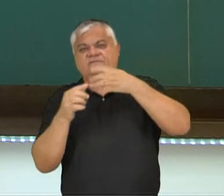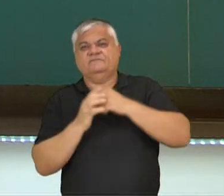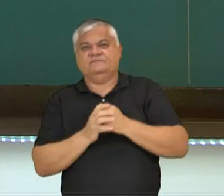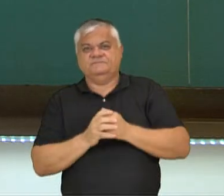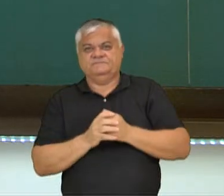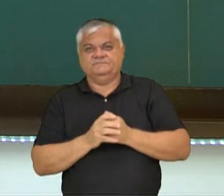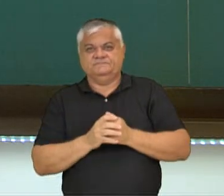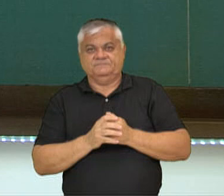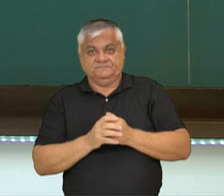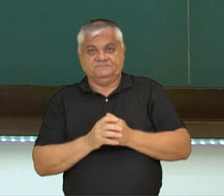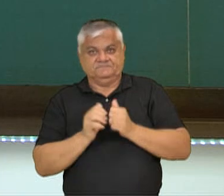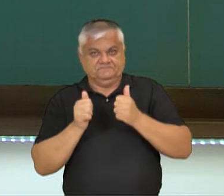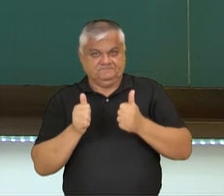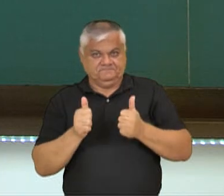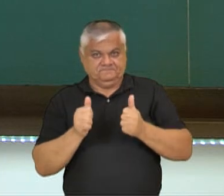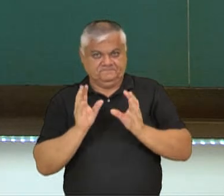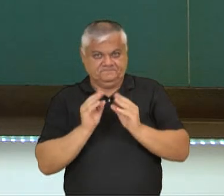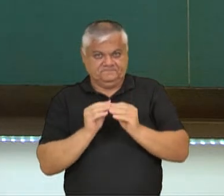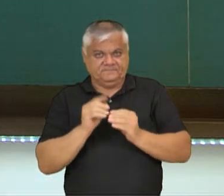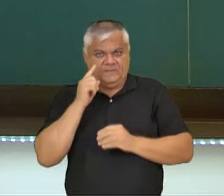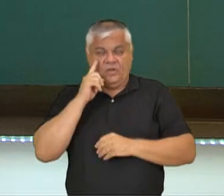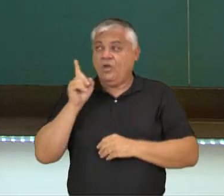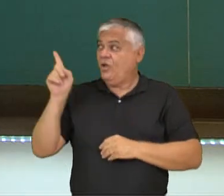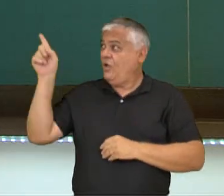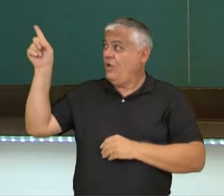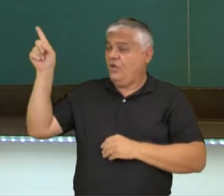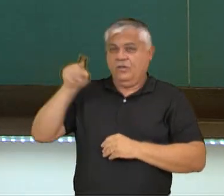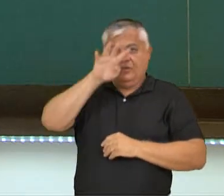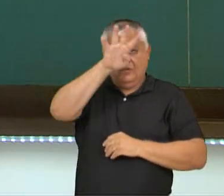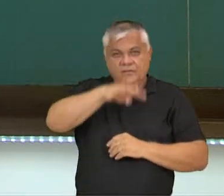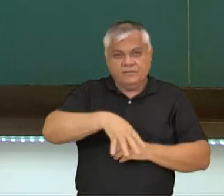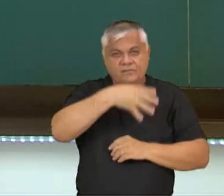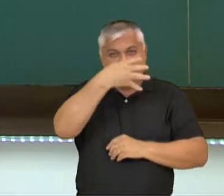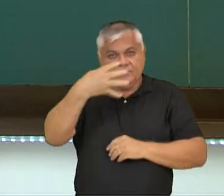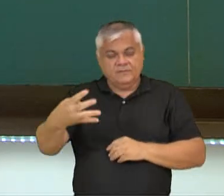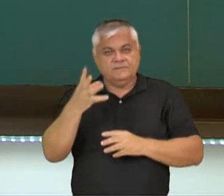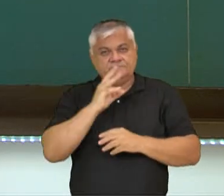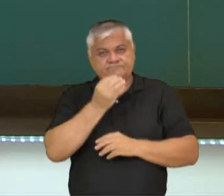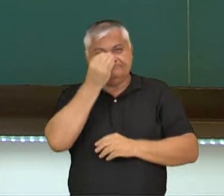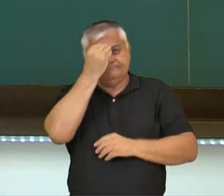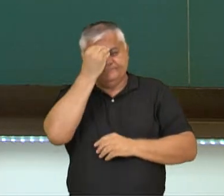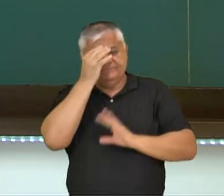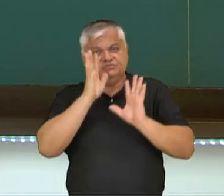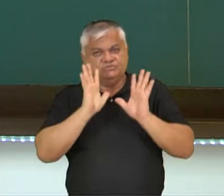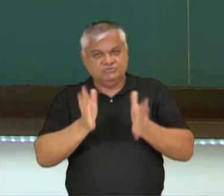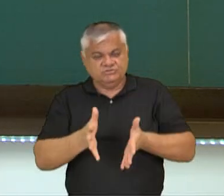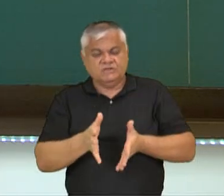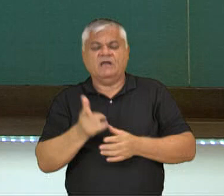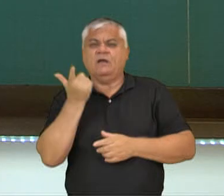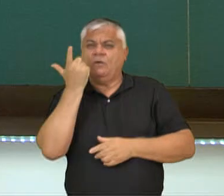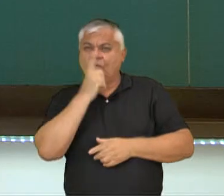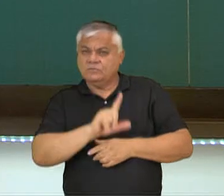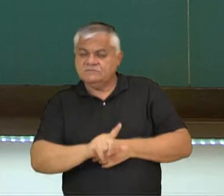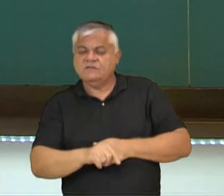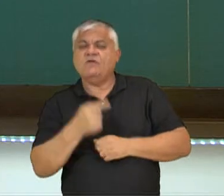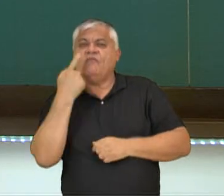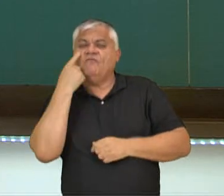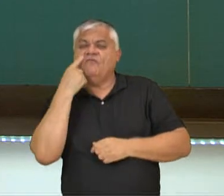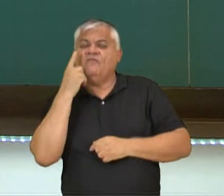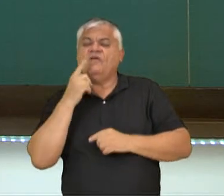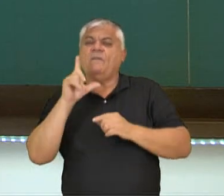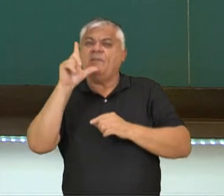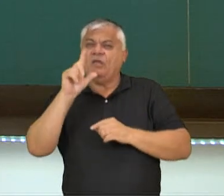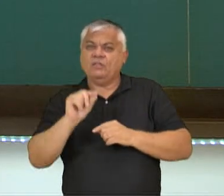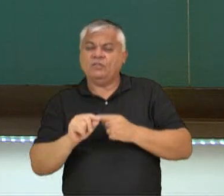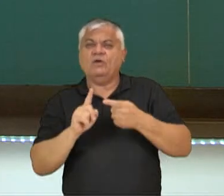e quarto quadrantes. Então, depois disso, de você calcular a menor determinação, redução ao